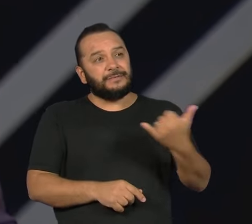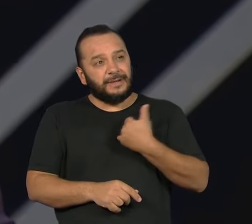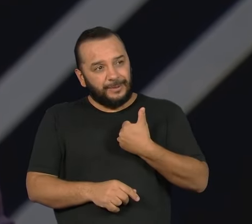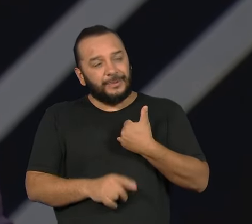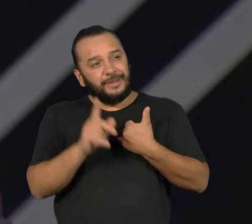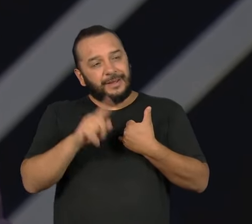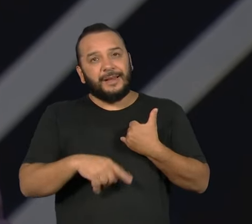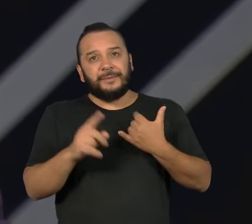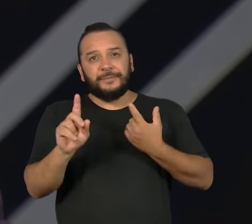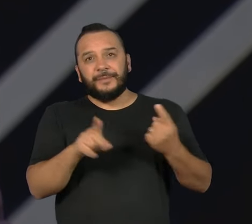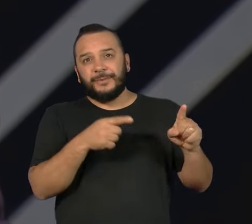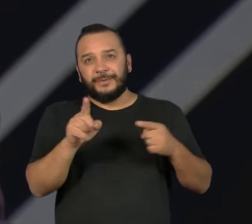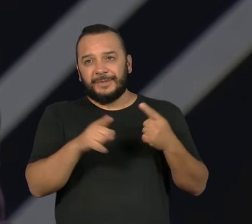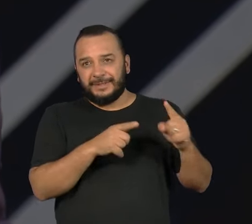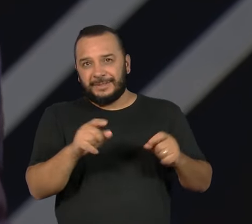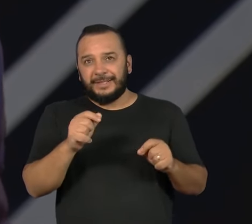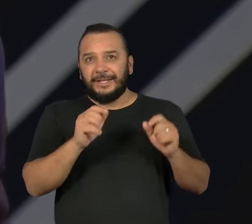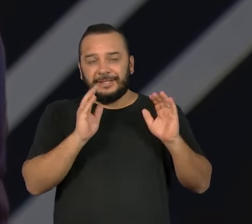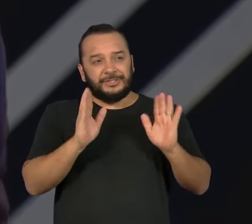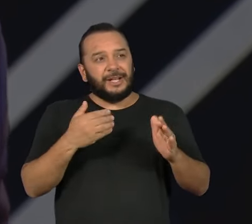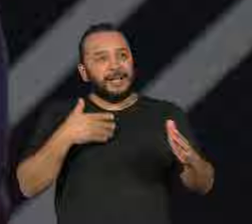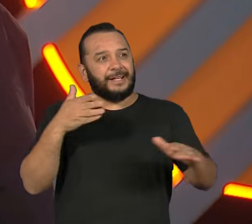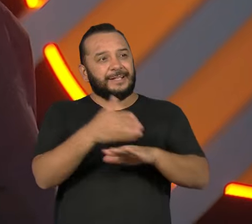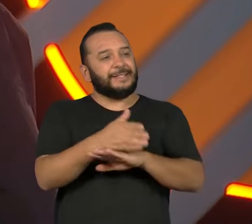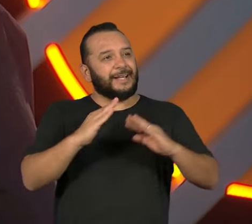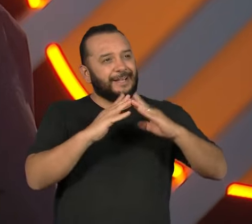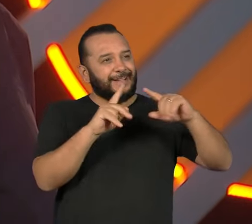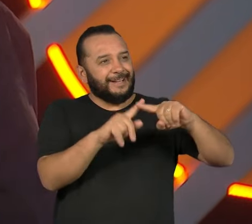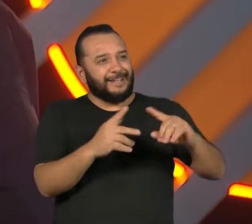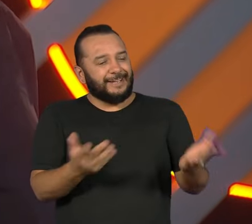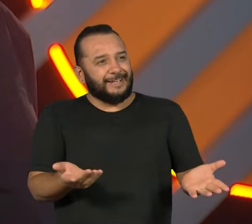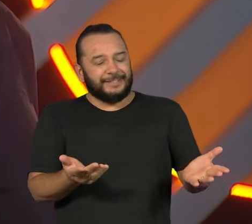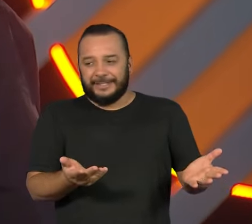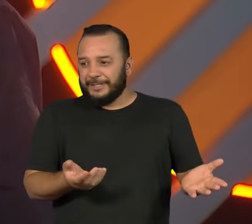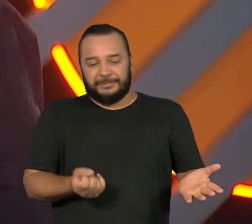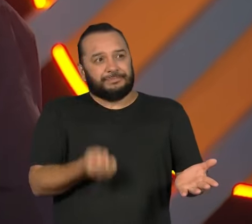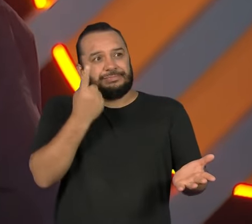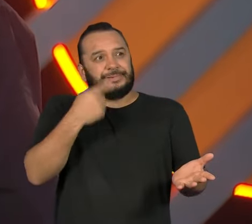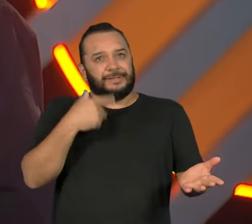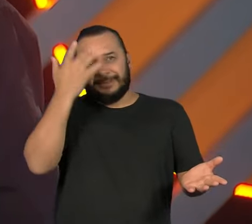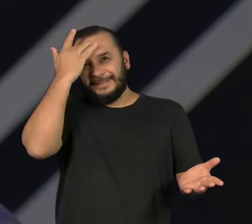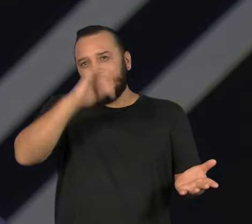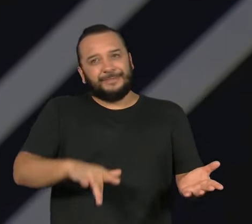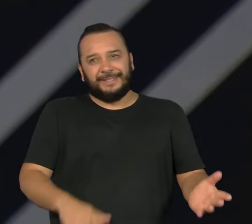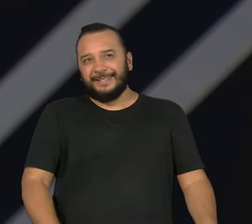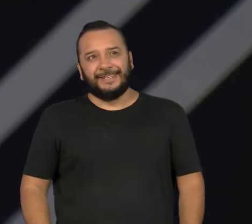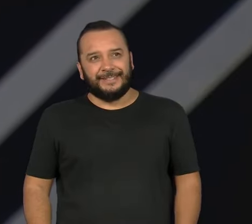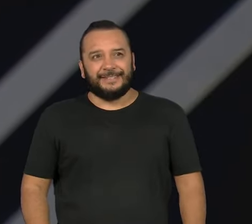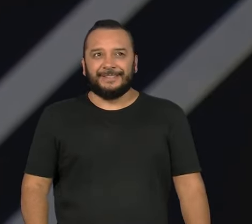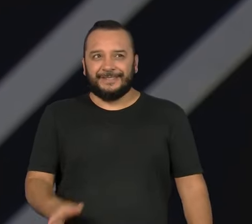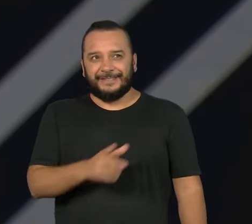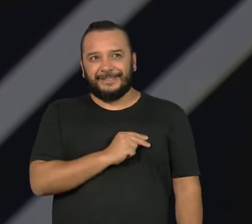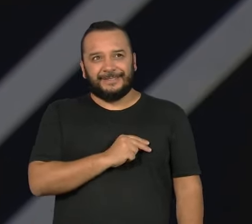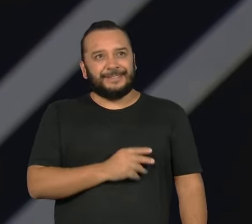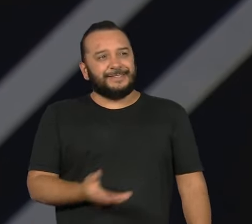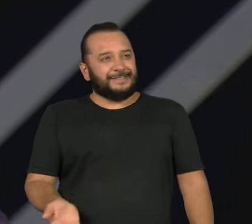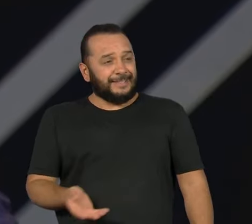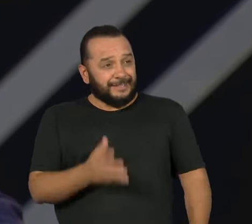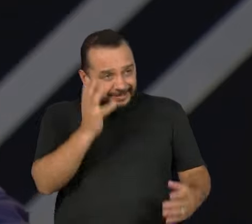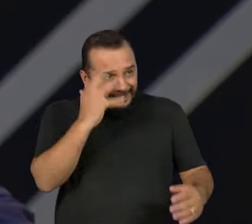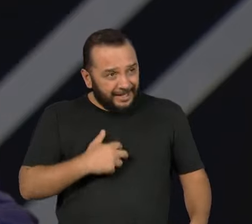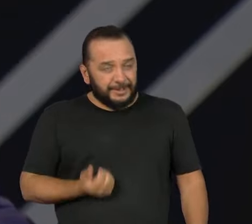sido a música que ele tinha tocado para ela entrar na igreja. Sabe uma coisa assim? Que era, mas eu não sabia. Pô, eu falei, nossa, Robertão, sério mesmo,